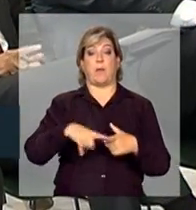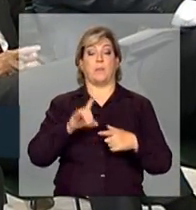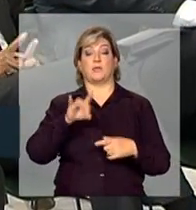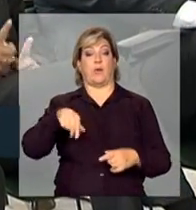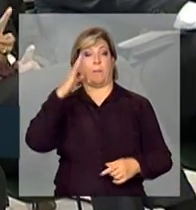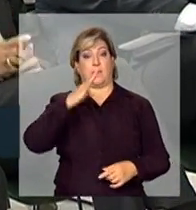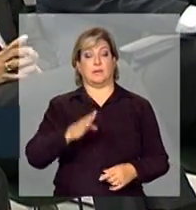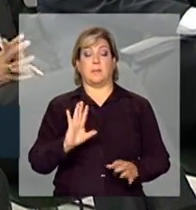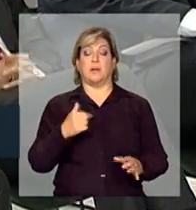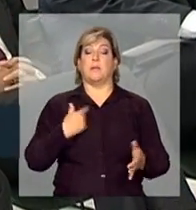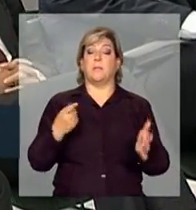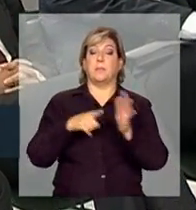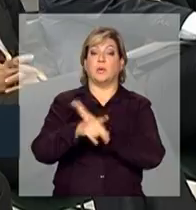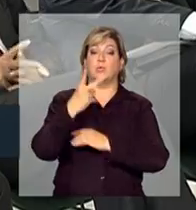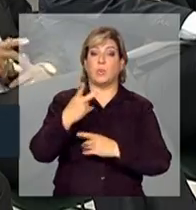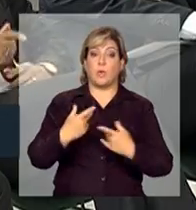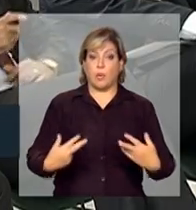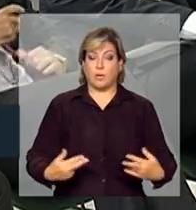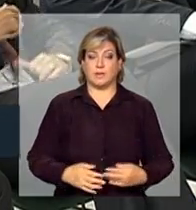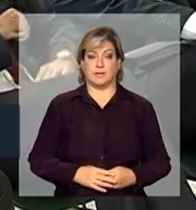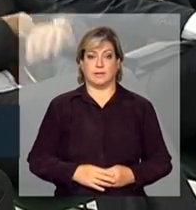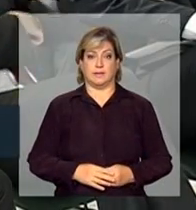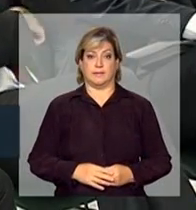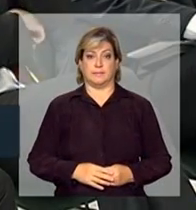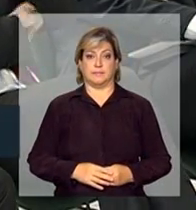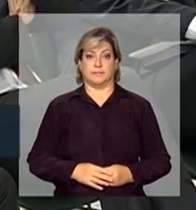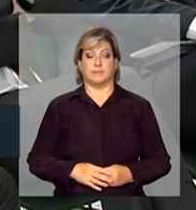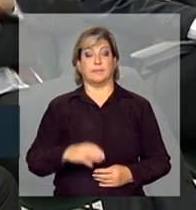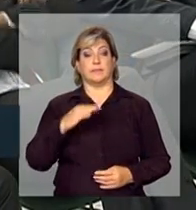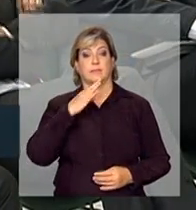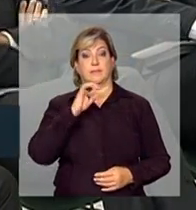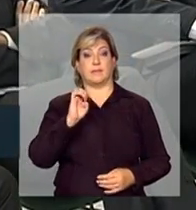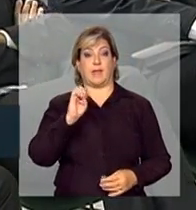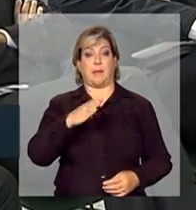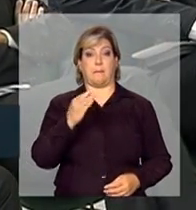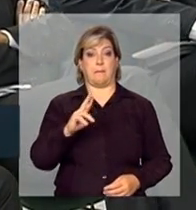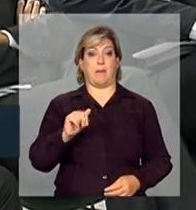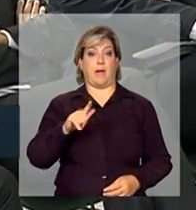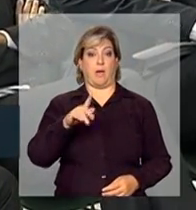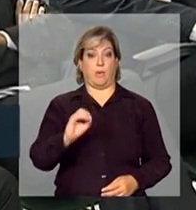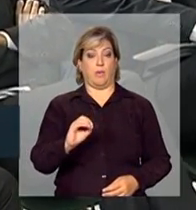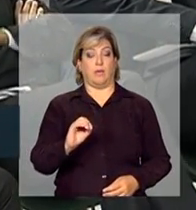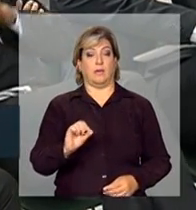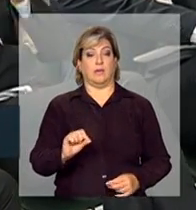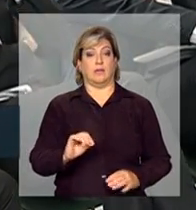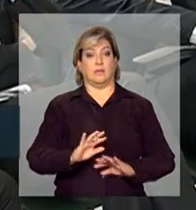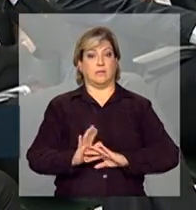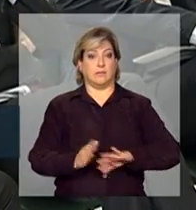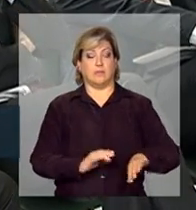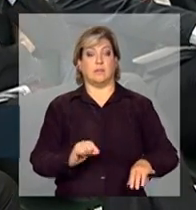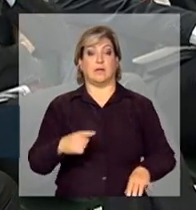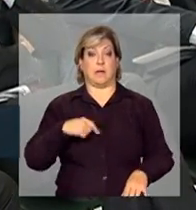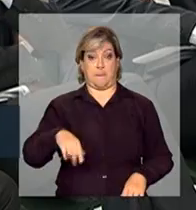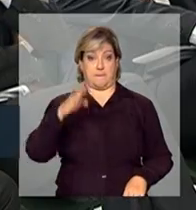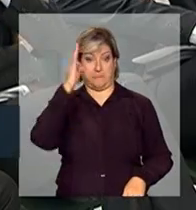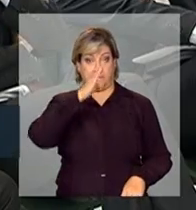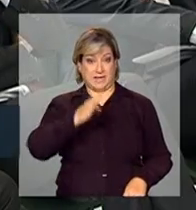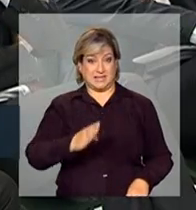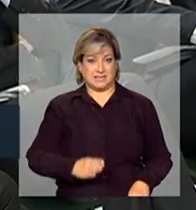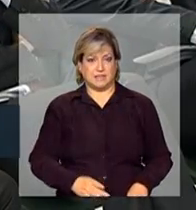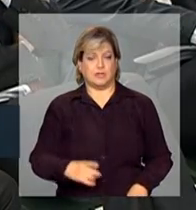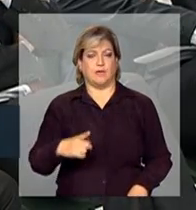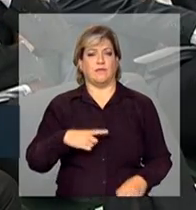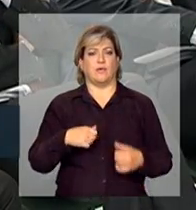para mim perguntas Ah acho que o embargo já caiu né então a gente pode comentar os dados né o Brasil ficou em 85º lugar